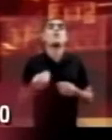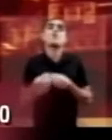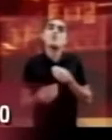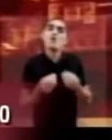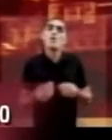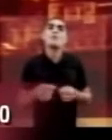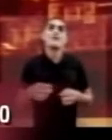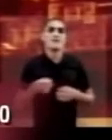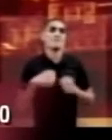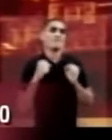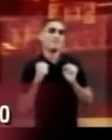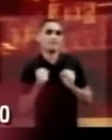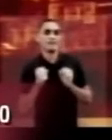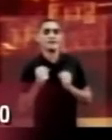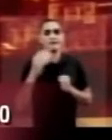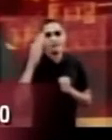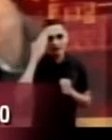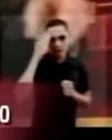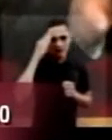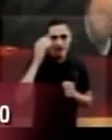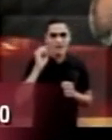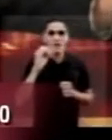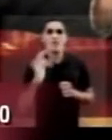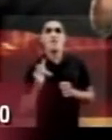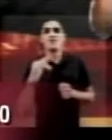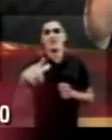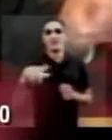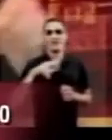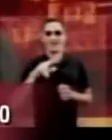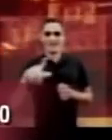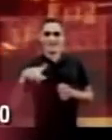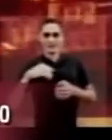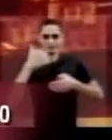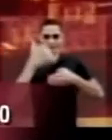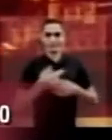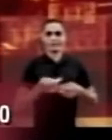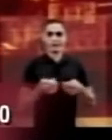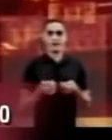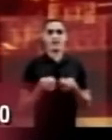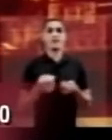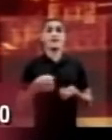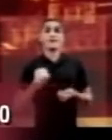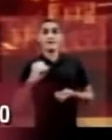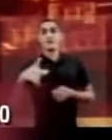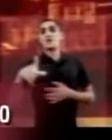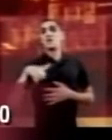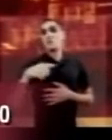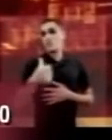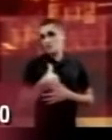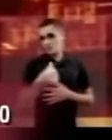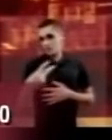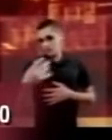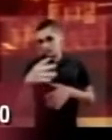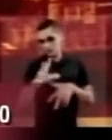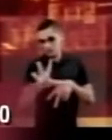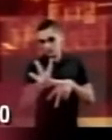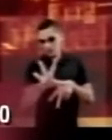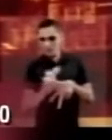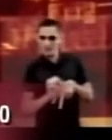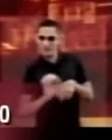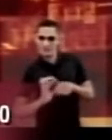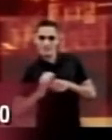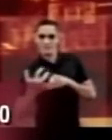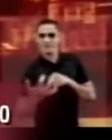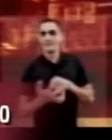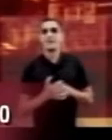esperar ter um lockdown se eu estou tendo 62 casos, englobando leve, inclusive,